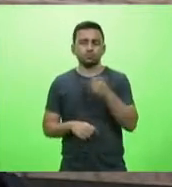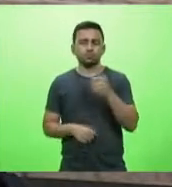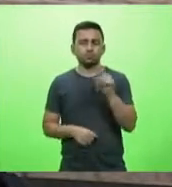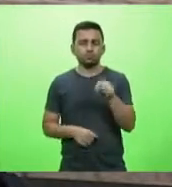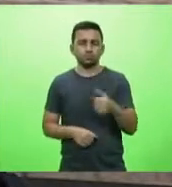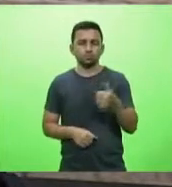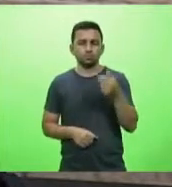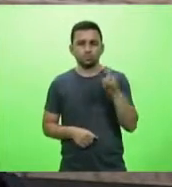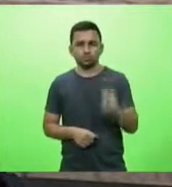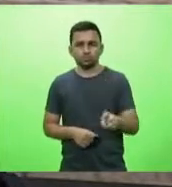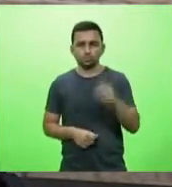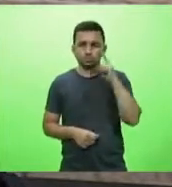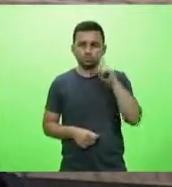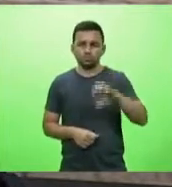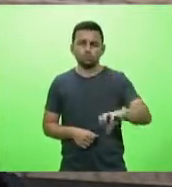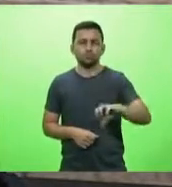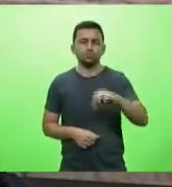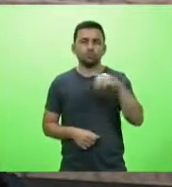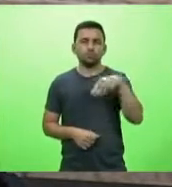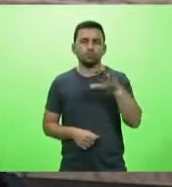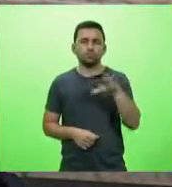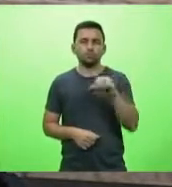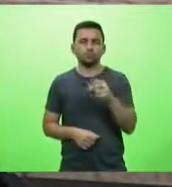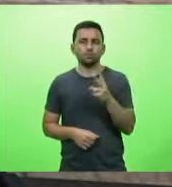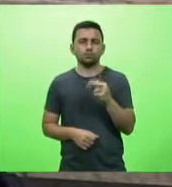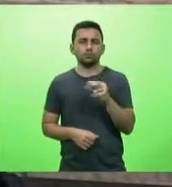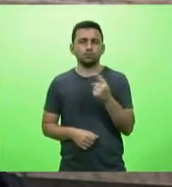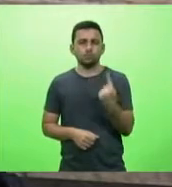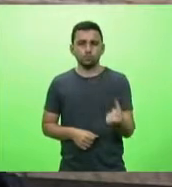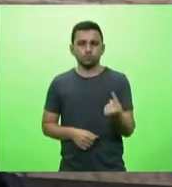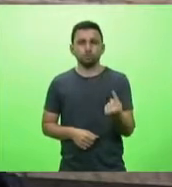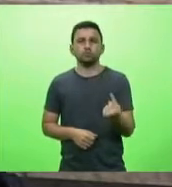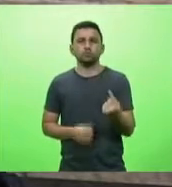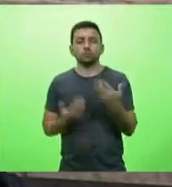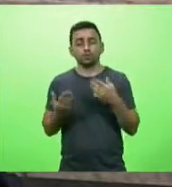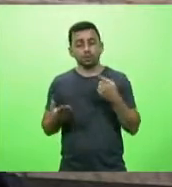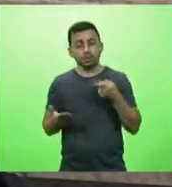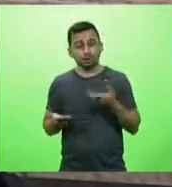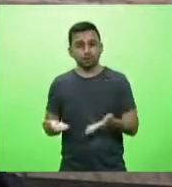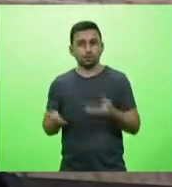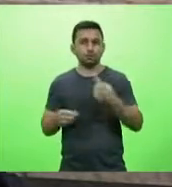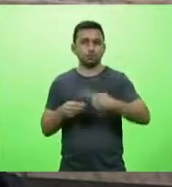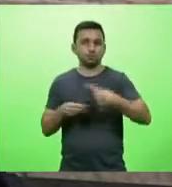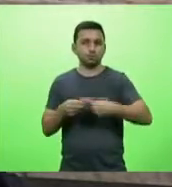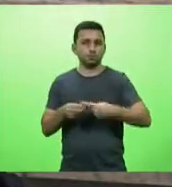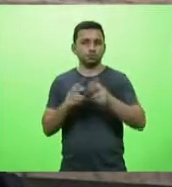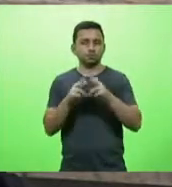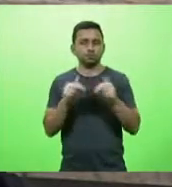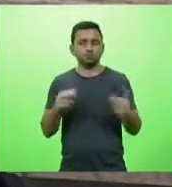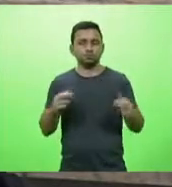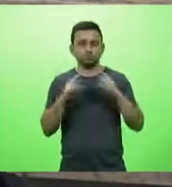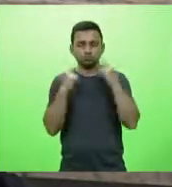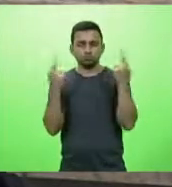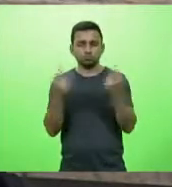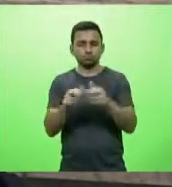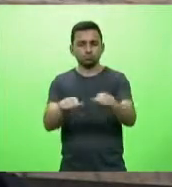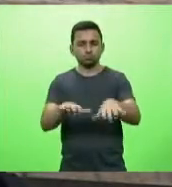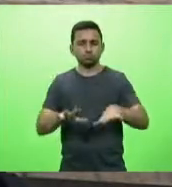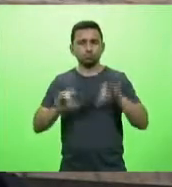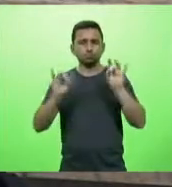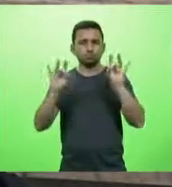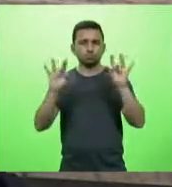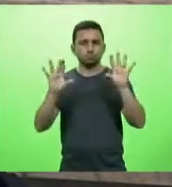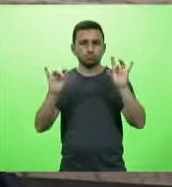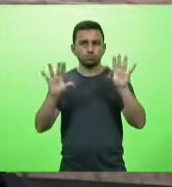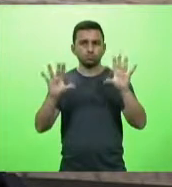dia 9 do mês de março de 2021, nesta cidade de Florianópolis, capital do Estado de Santa Catarina, reuniu-se a Assembleia Legislativa em sessão